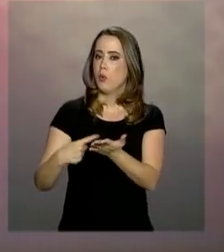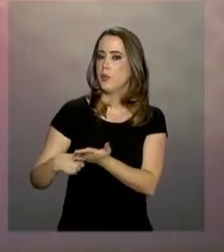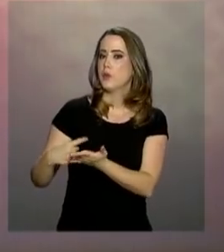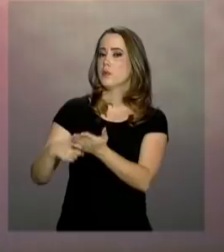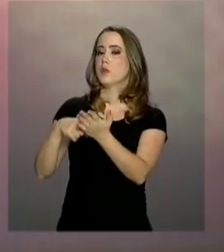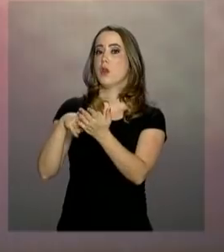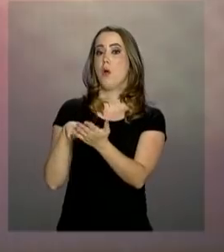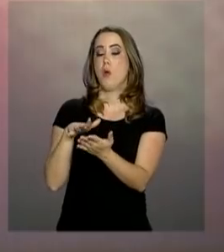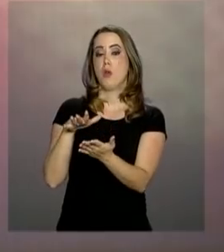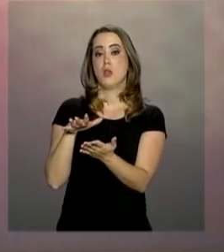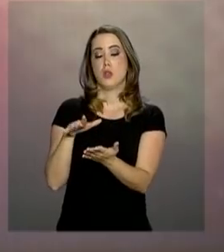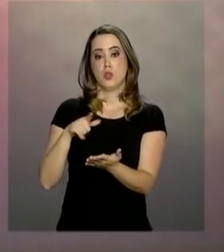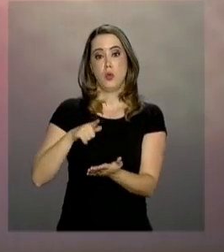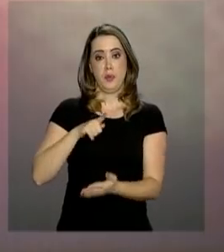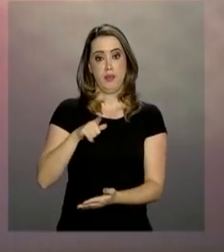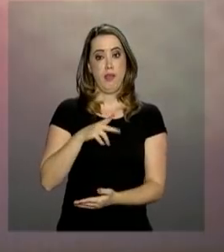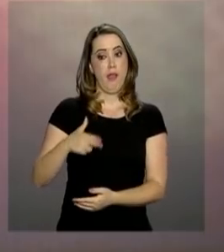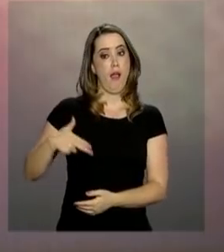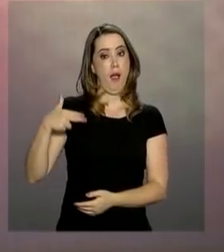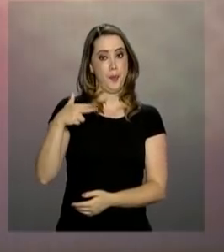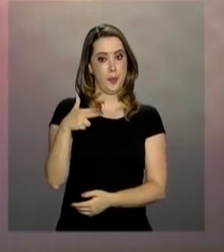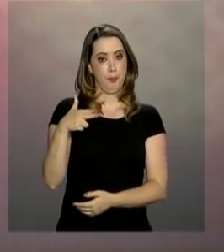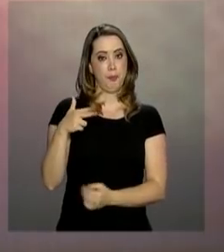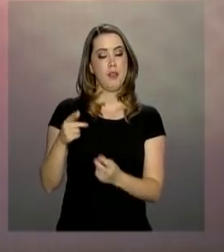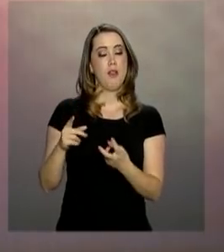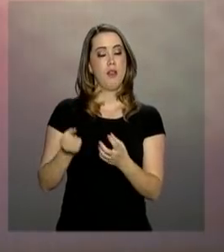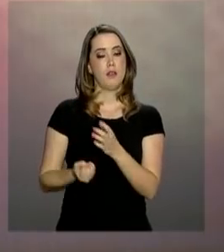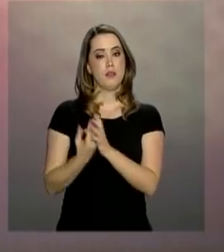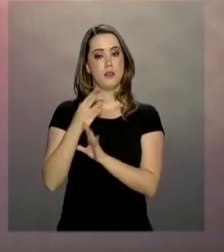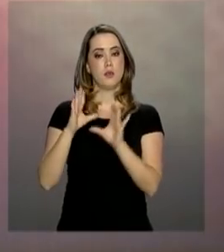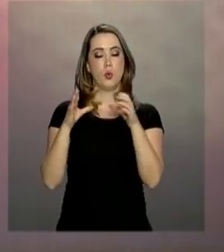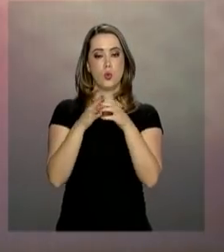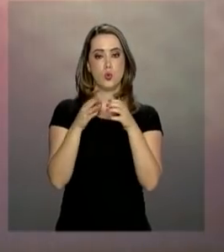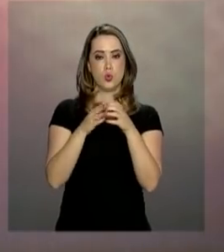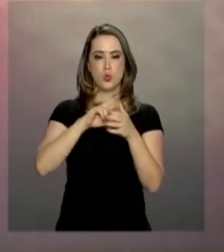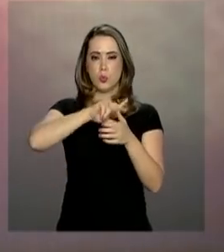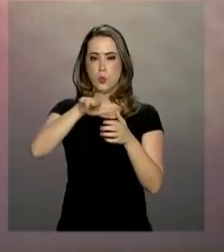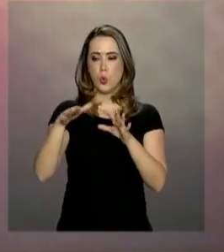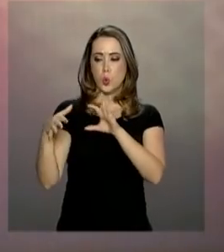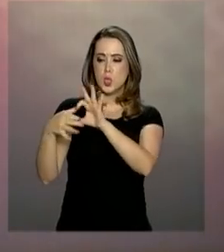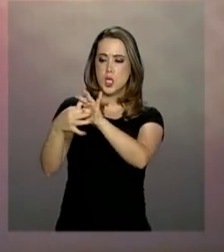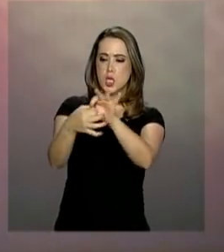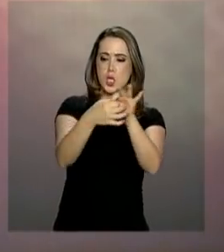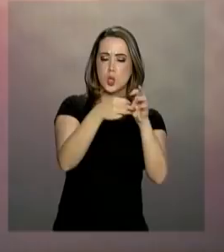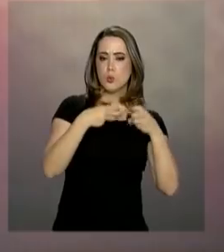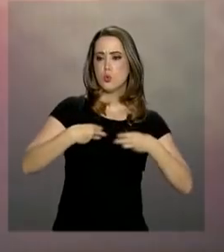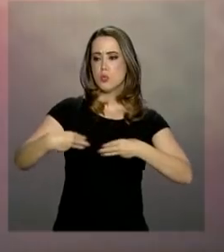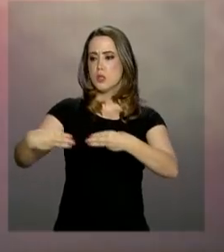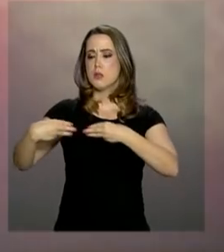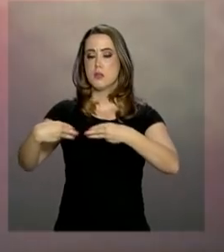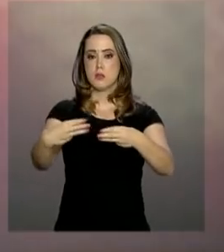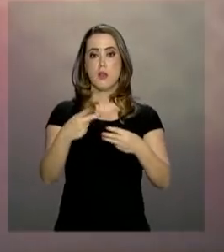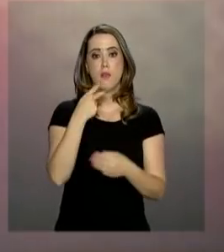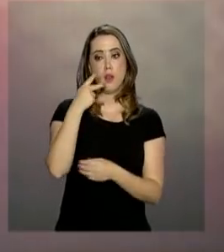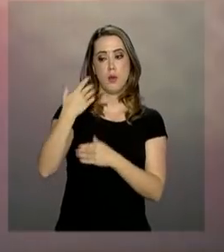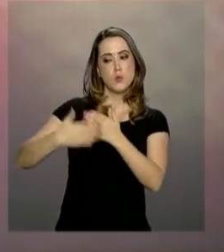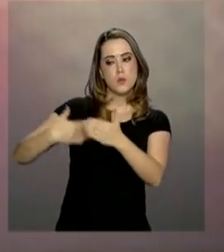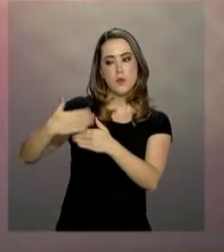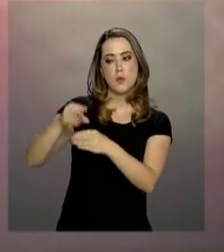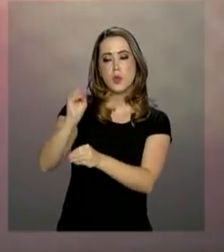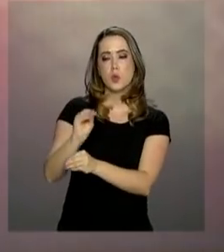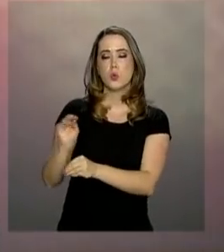sobre posse de arma, a criação de um grupo interministerial para debater políticas de desenvolvimento na região Nordeste